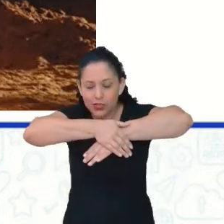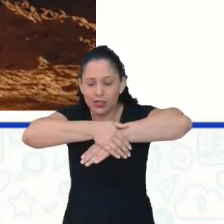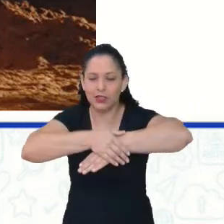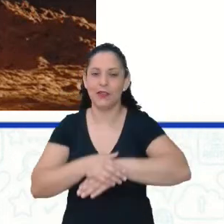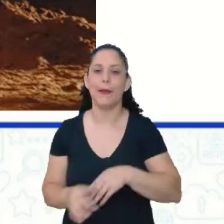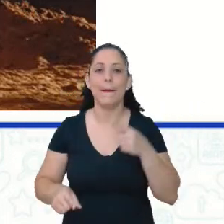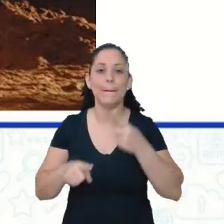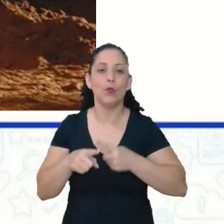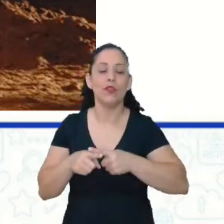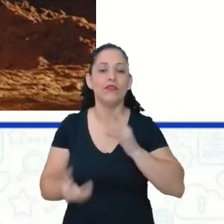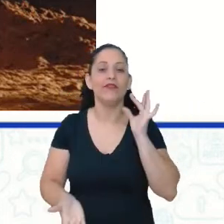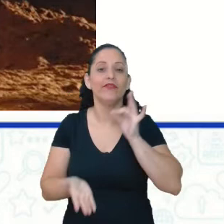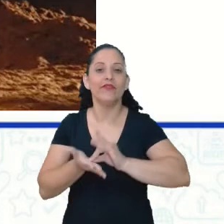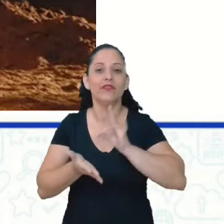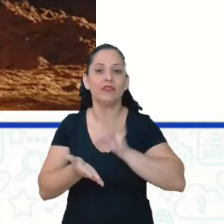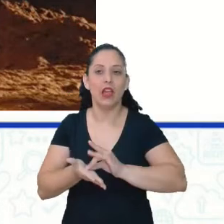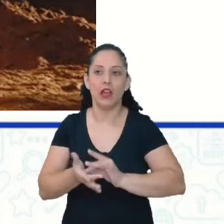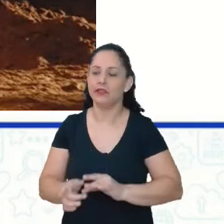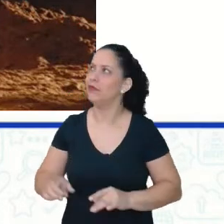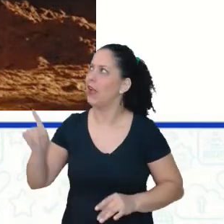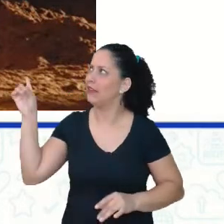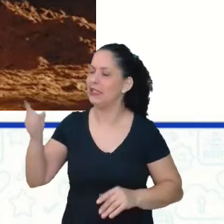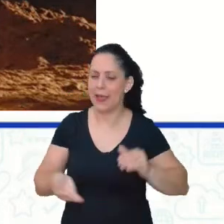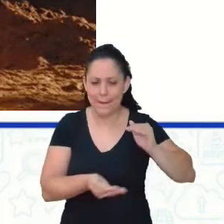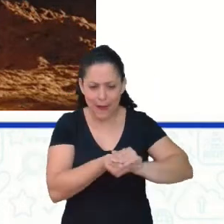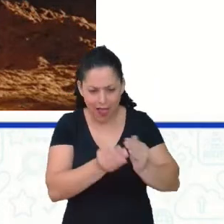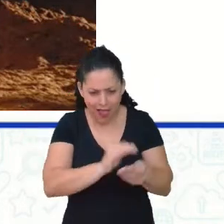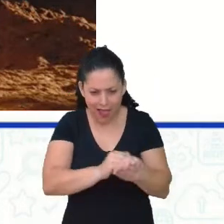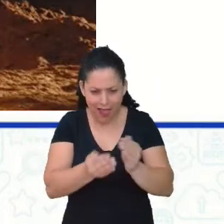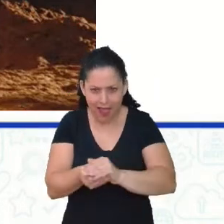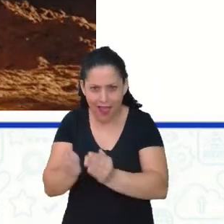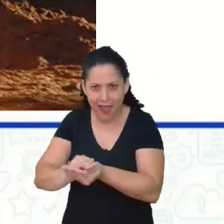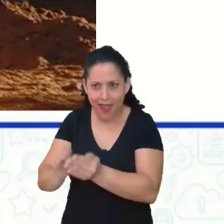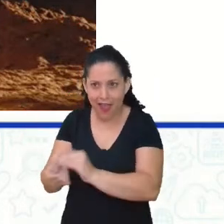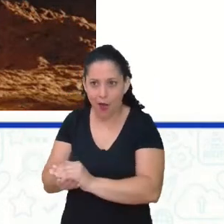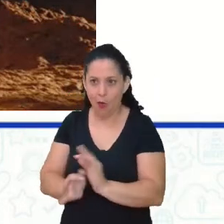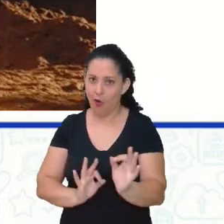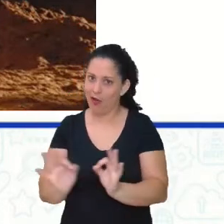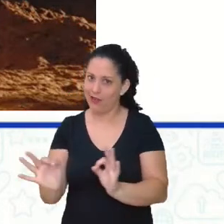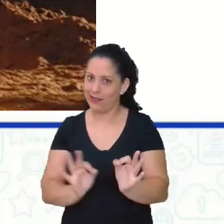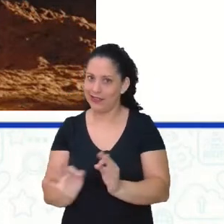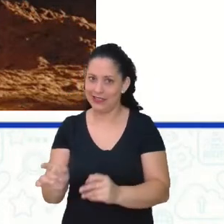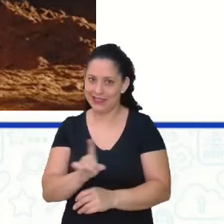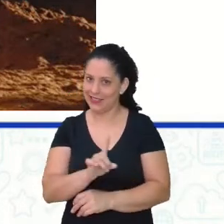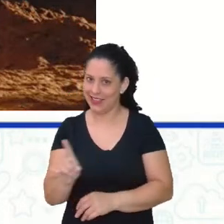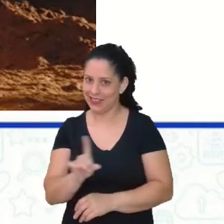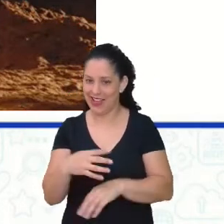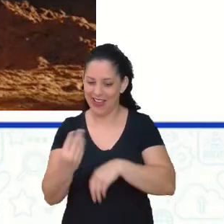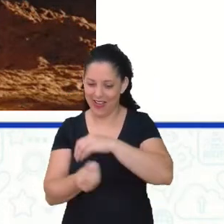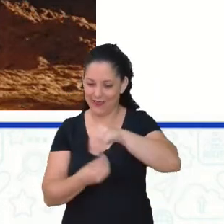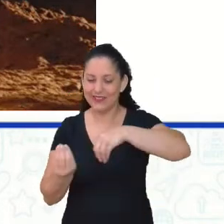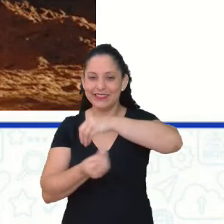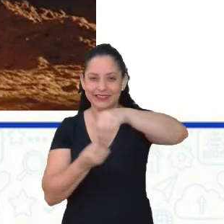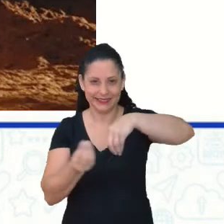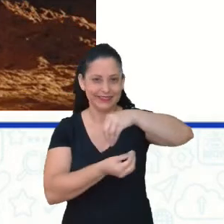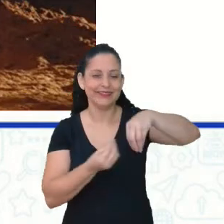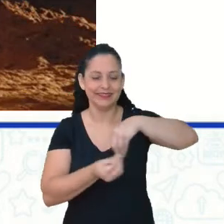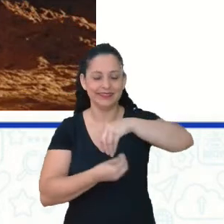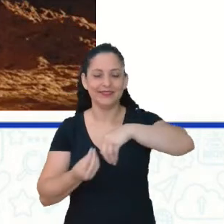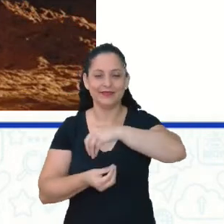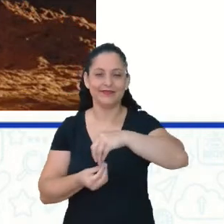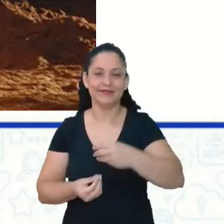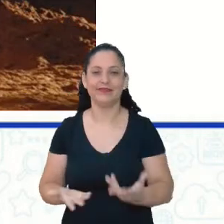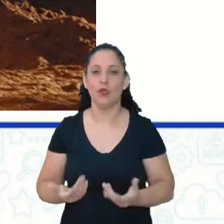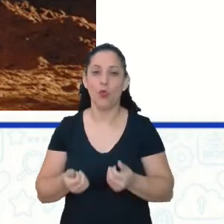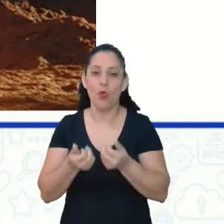real onde tivesse tanto barro, não estaria tudo tão organizado assim. Isso. Né? Então, há aí